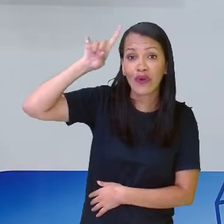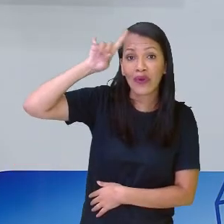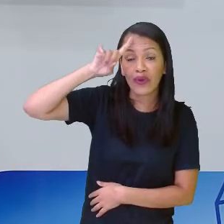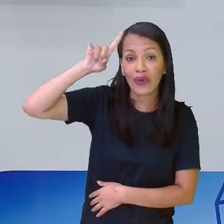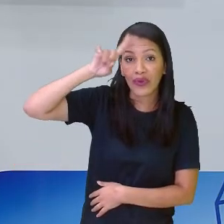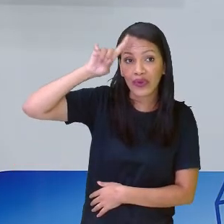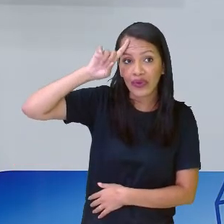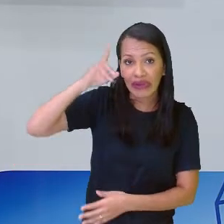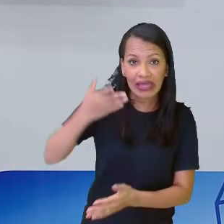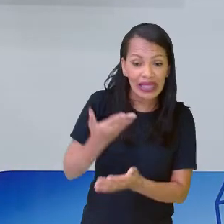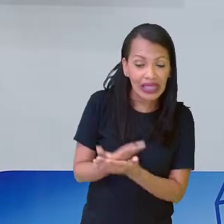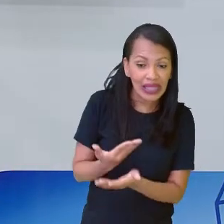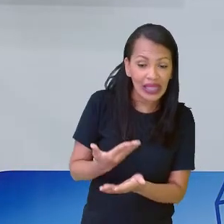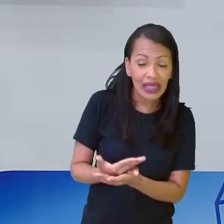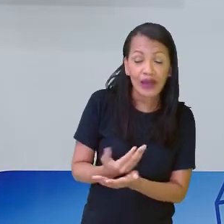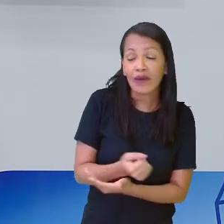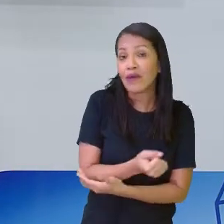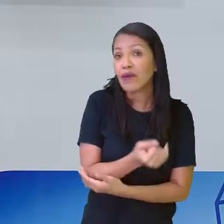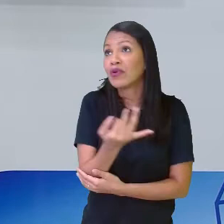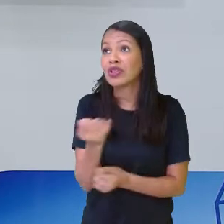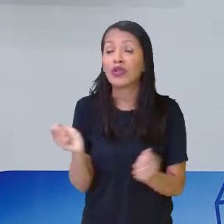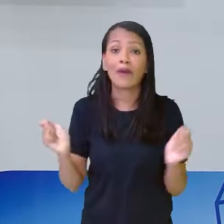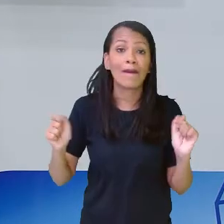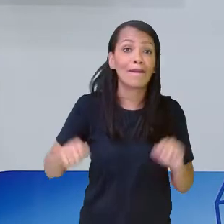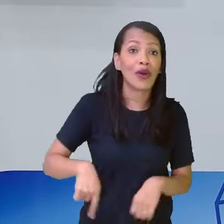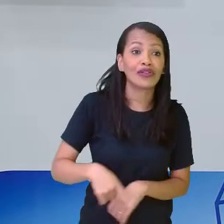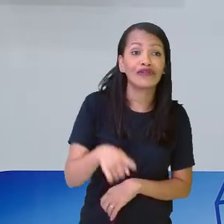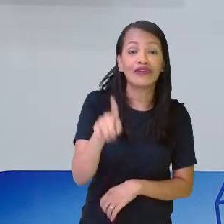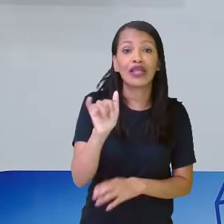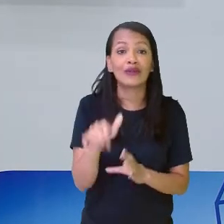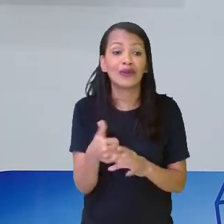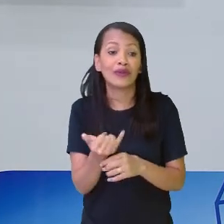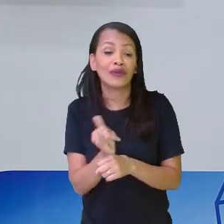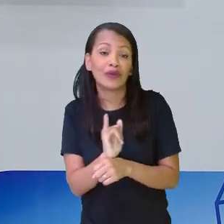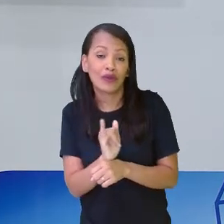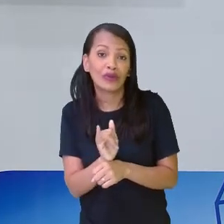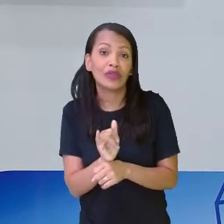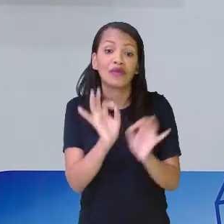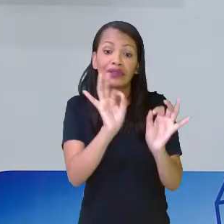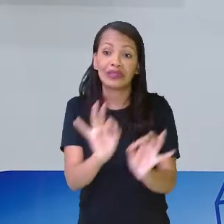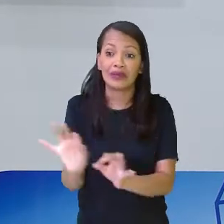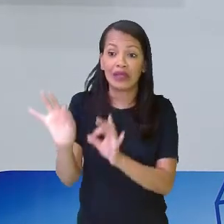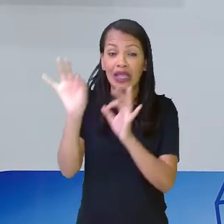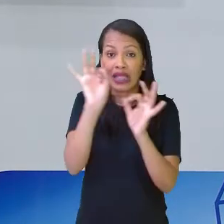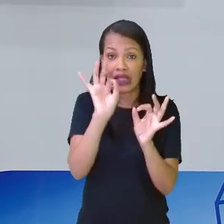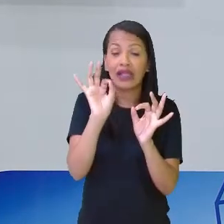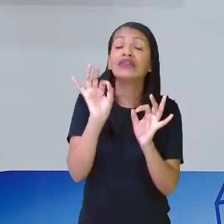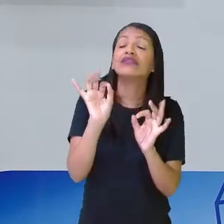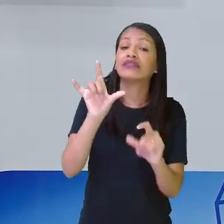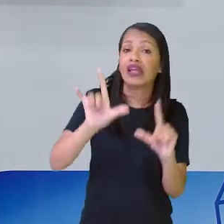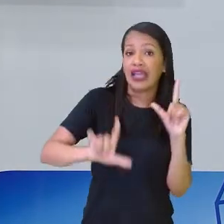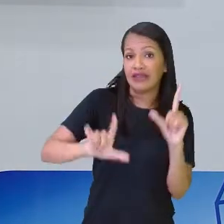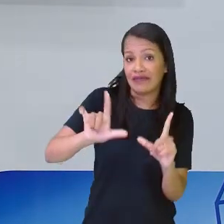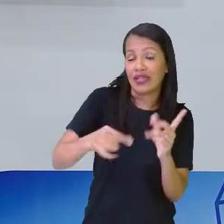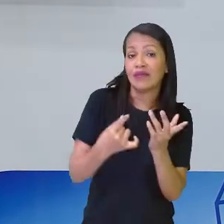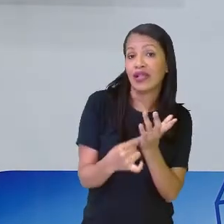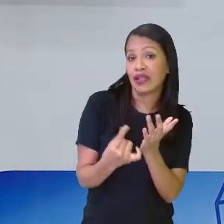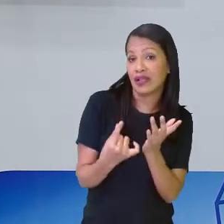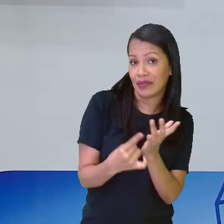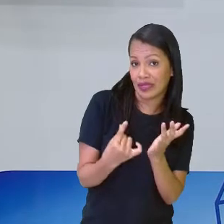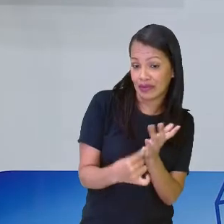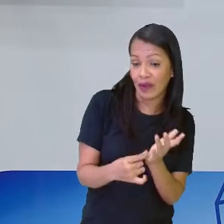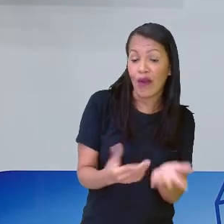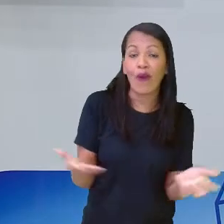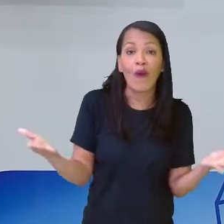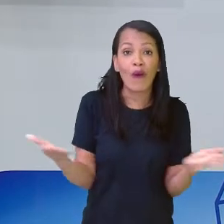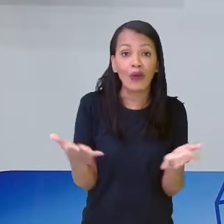nossas aulas. Quando não pode, vai lá para o YouTube, ou assistindo pela TV ou pelo aplicativo, mas hoje é o dia de vocês.